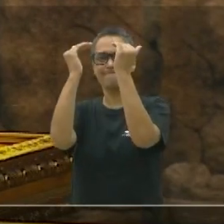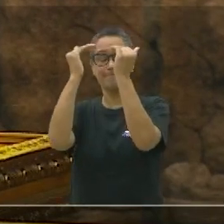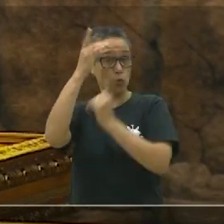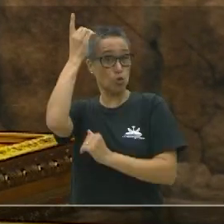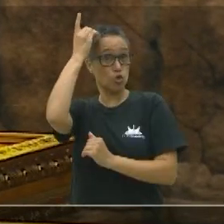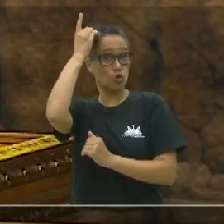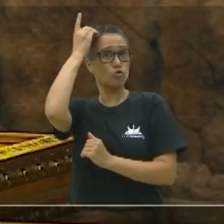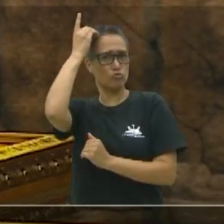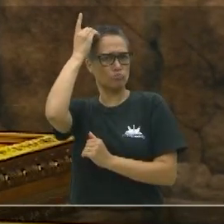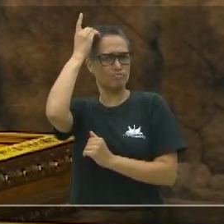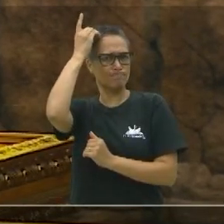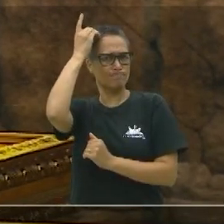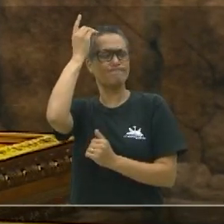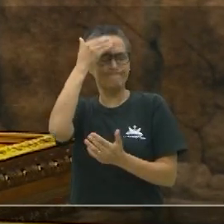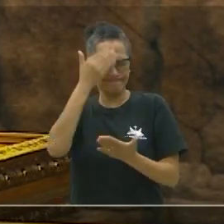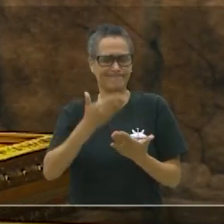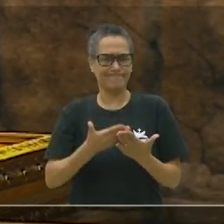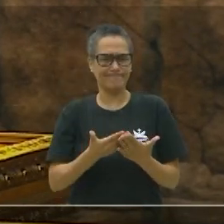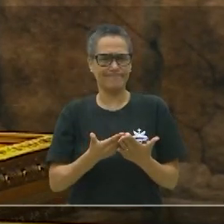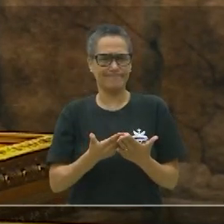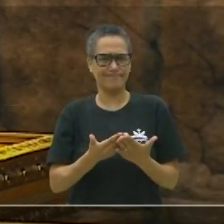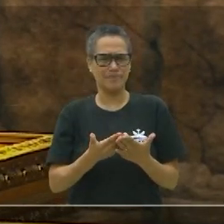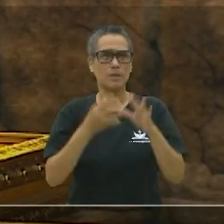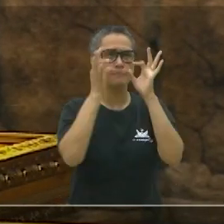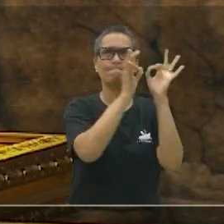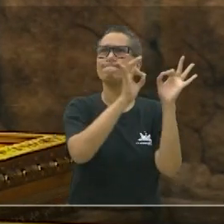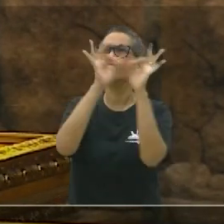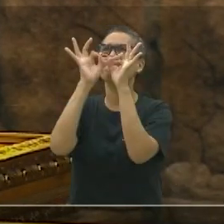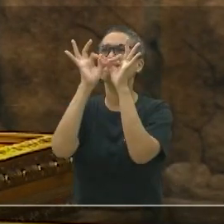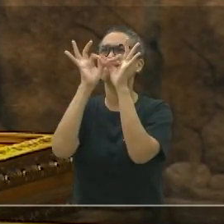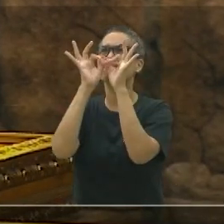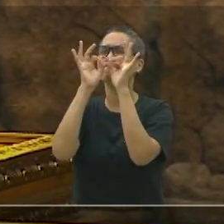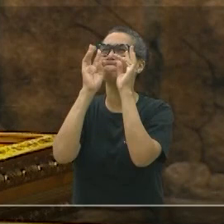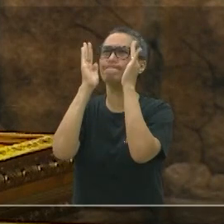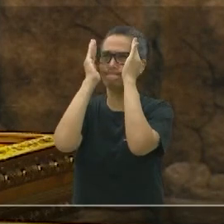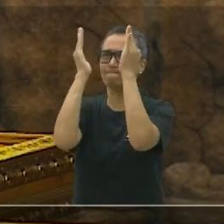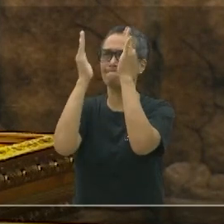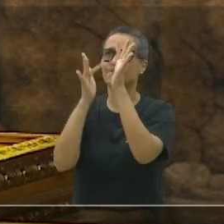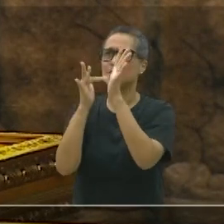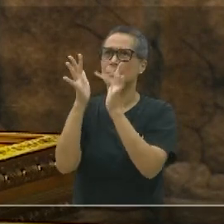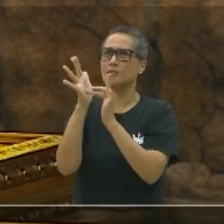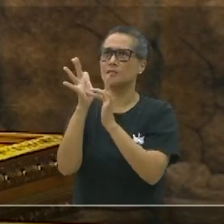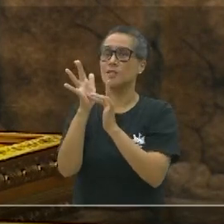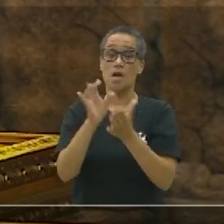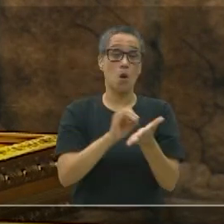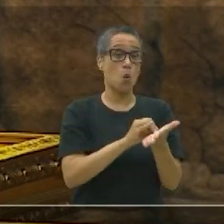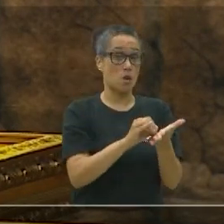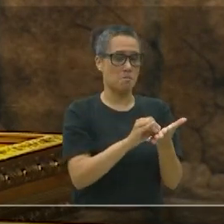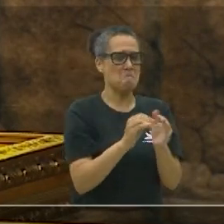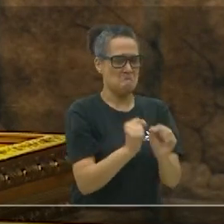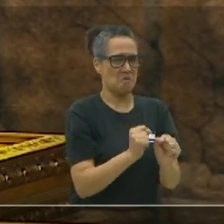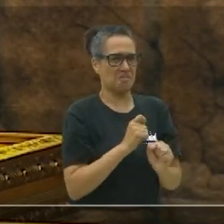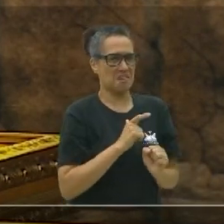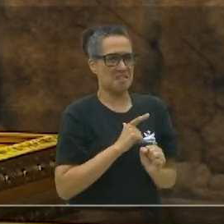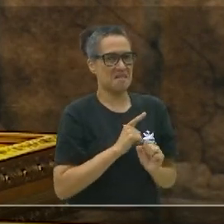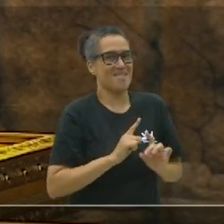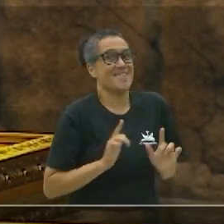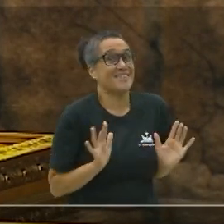virtudes. Não tira os olhos de Jesus, porque o inimigo pode até ter poder,